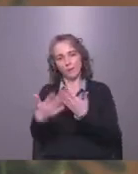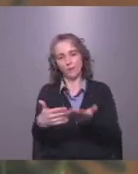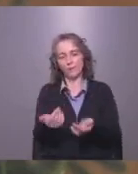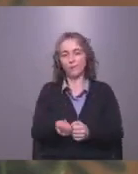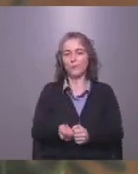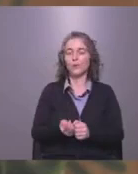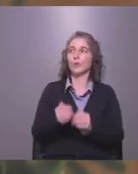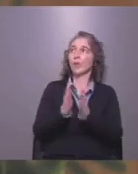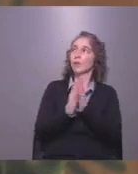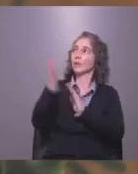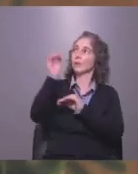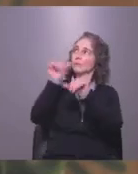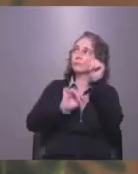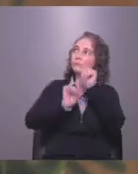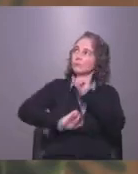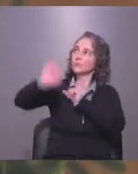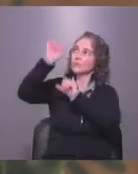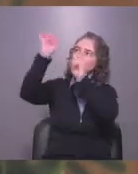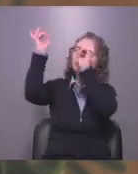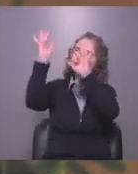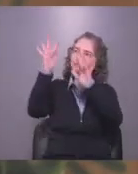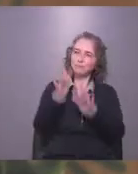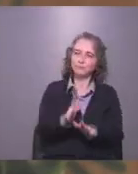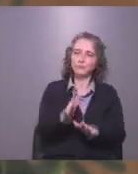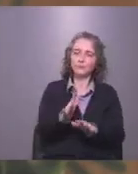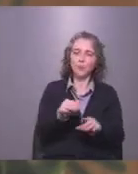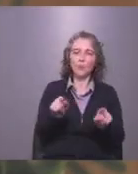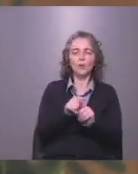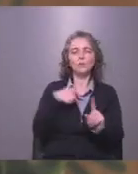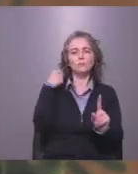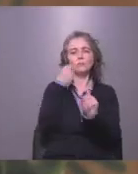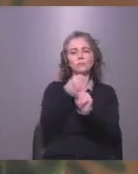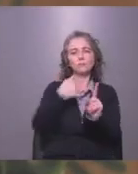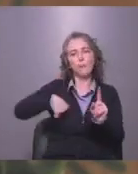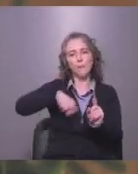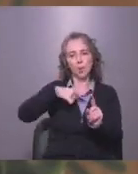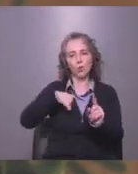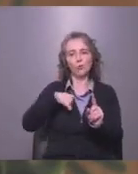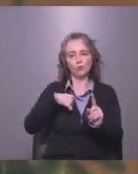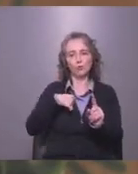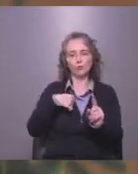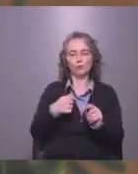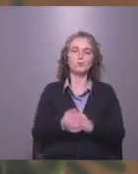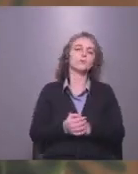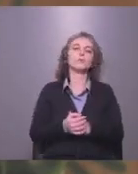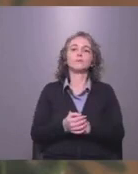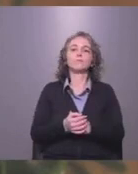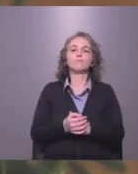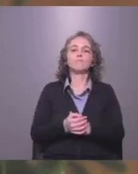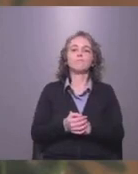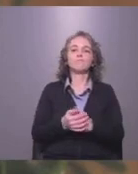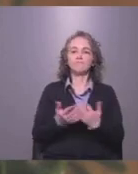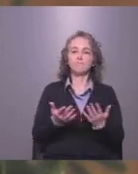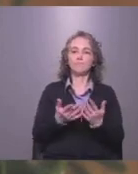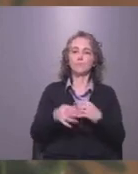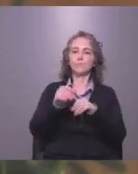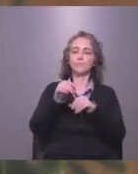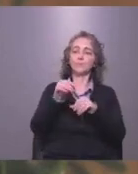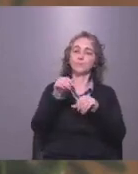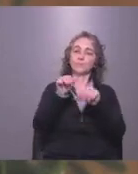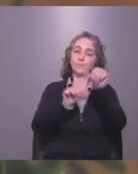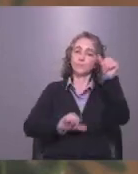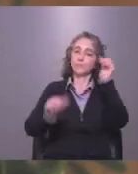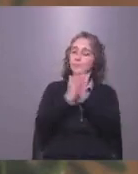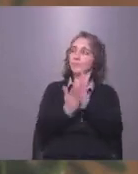iluminar e que significam desafios para nós. Antes de mais, diz-nos a Palavra de Deus que